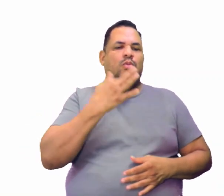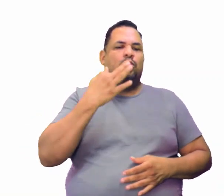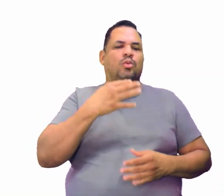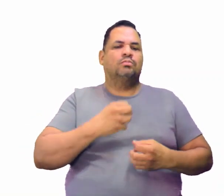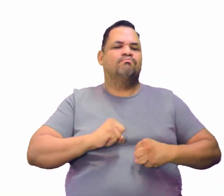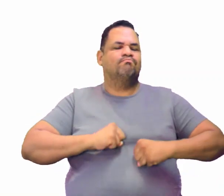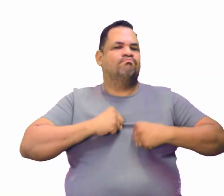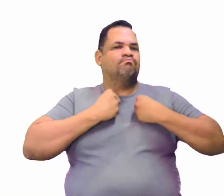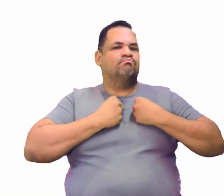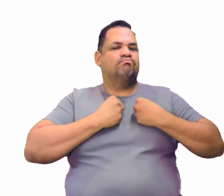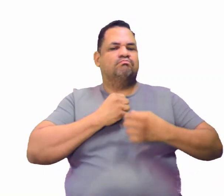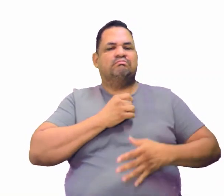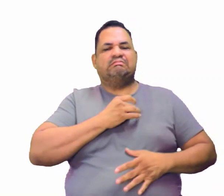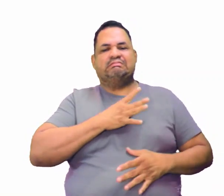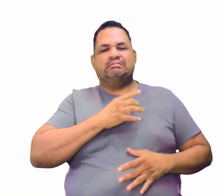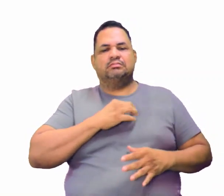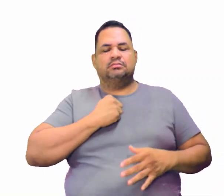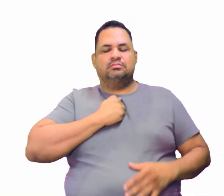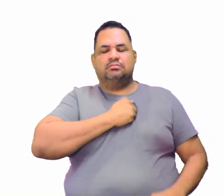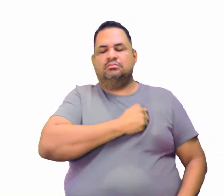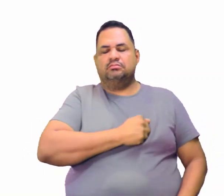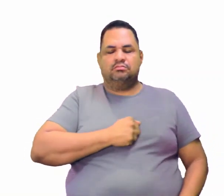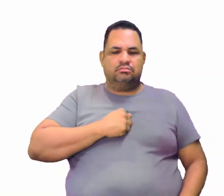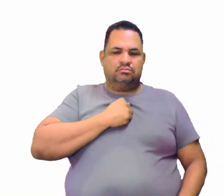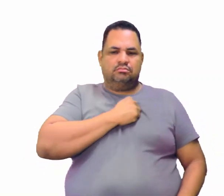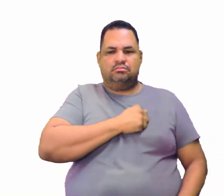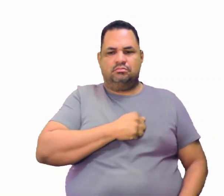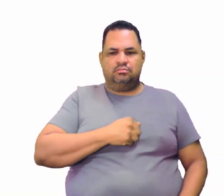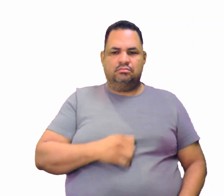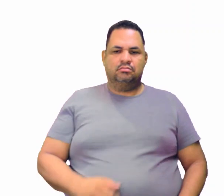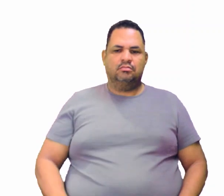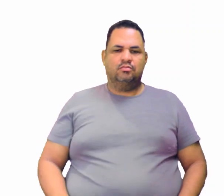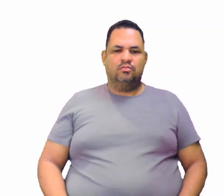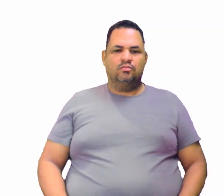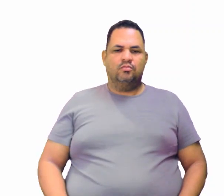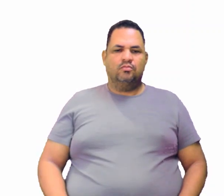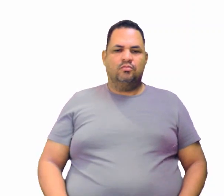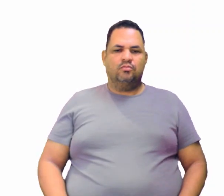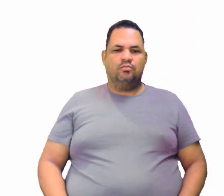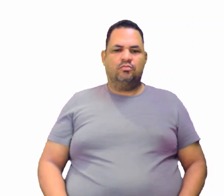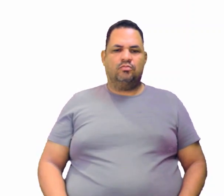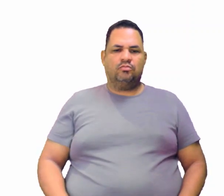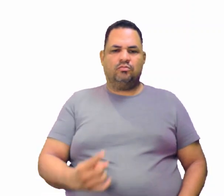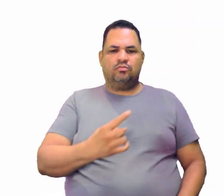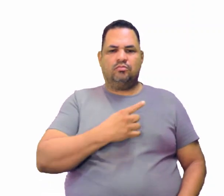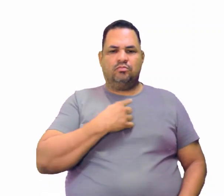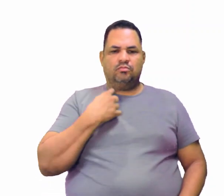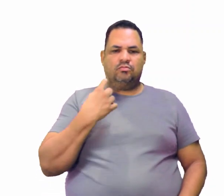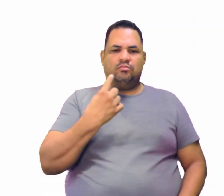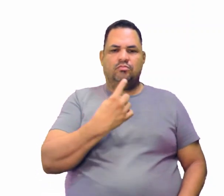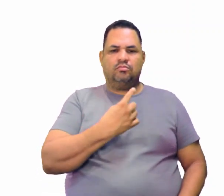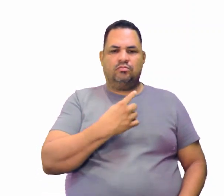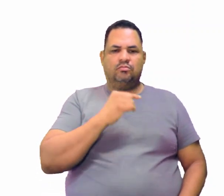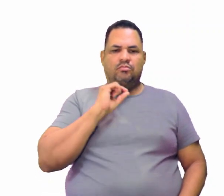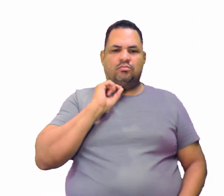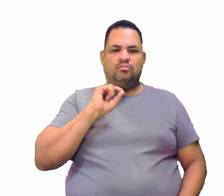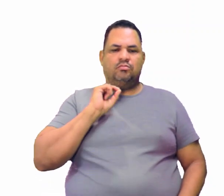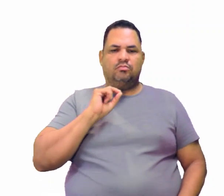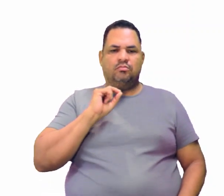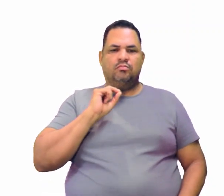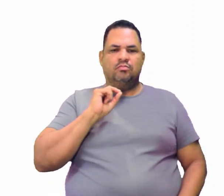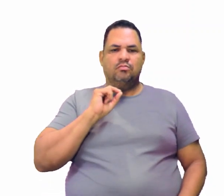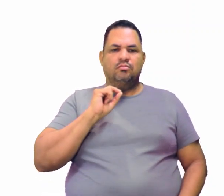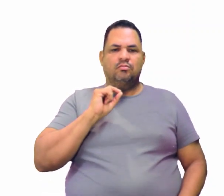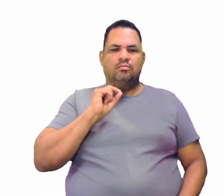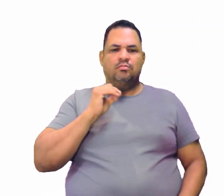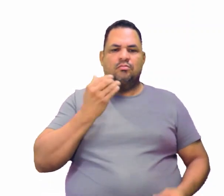dor, horror, saudade. Tá certo? Aí nós temos, você vê, mas o que é questão